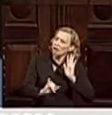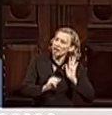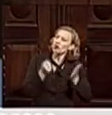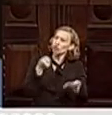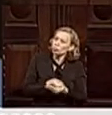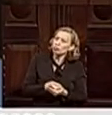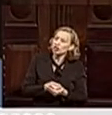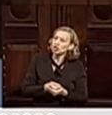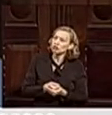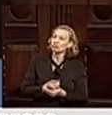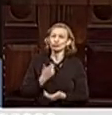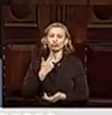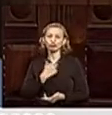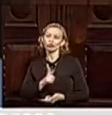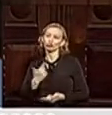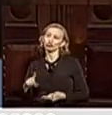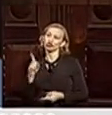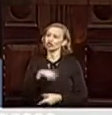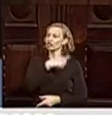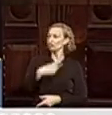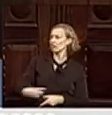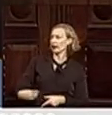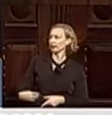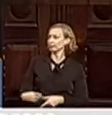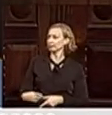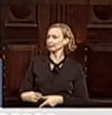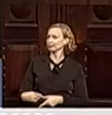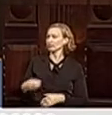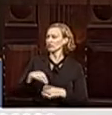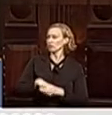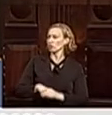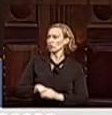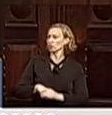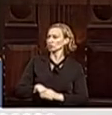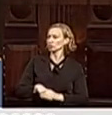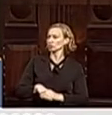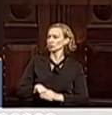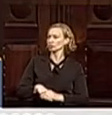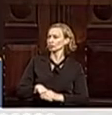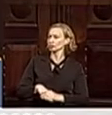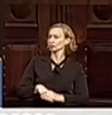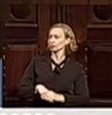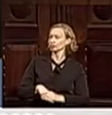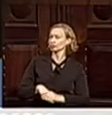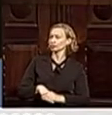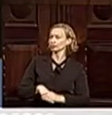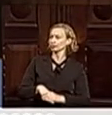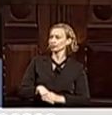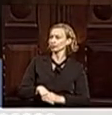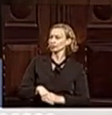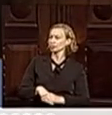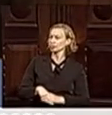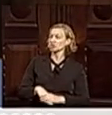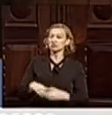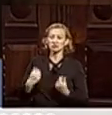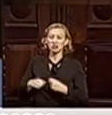não tivesse sido anulada. Se tivesse cumprido, talvez não tivesse que estar em mais uma